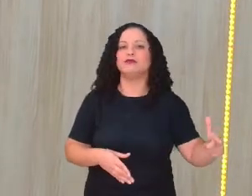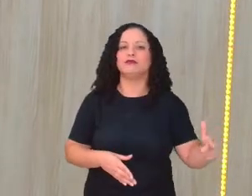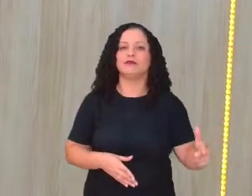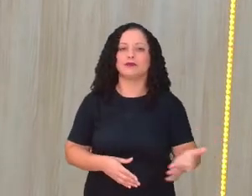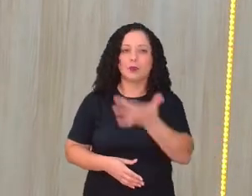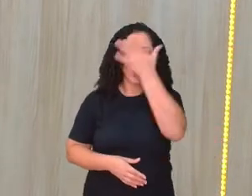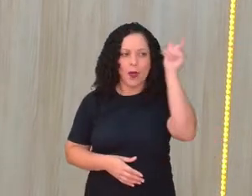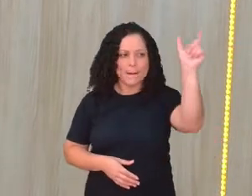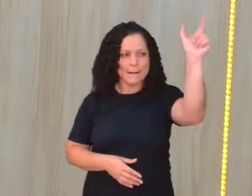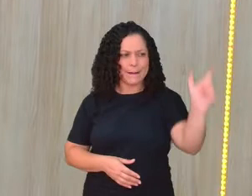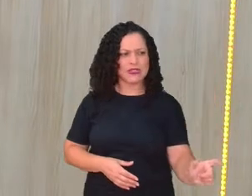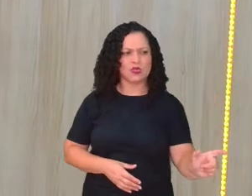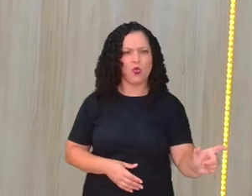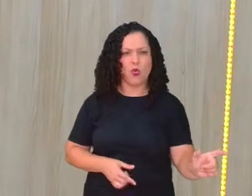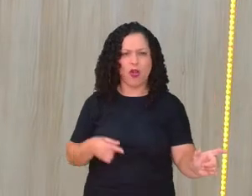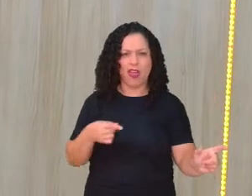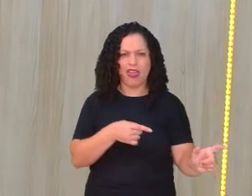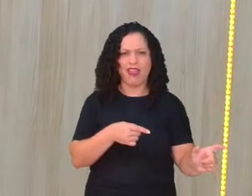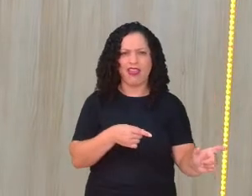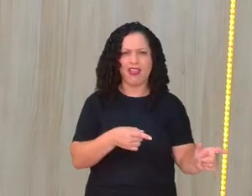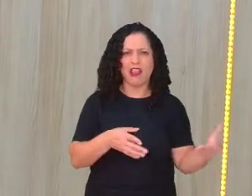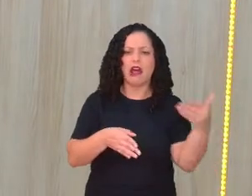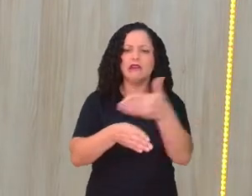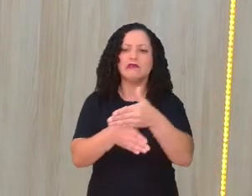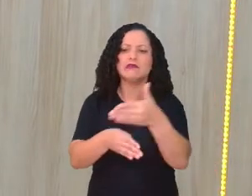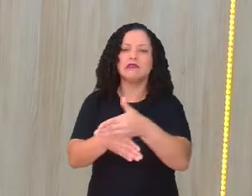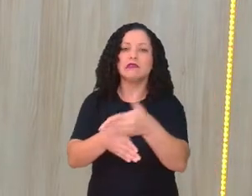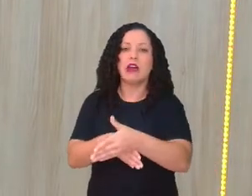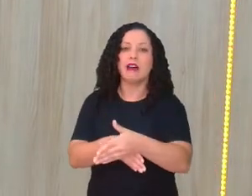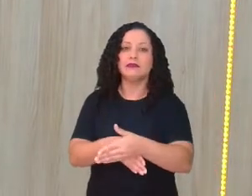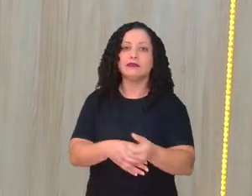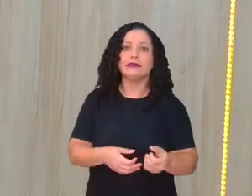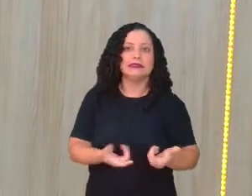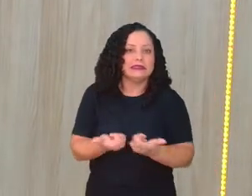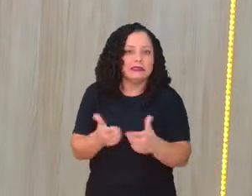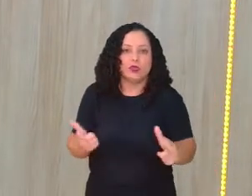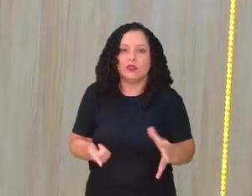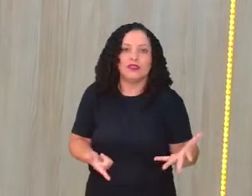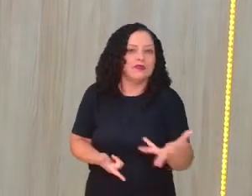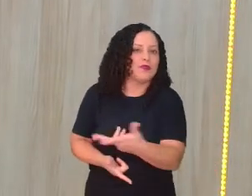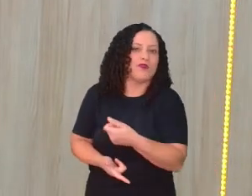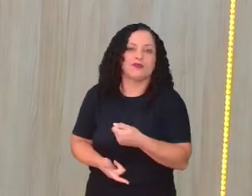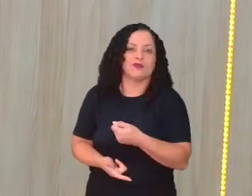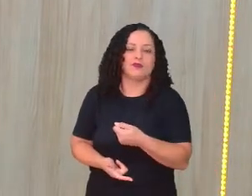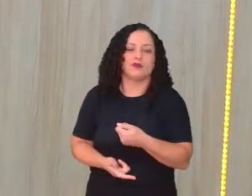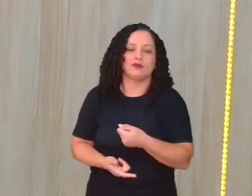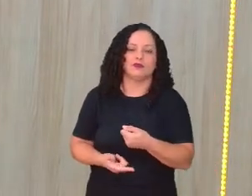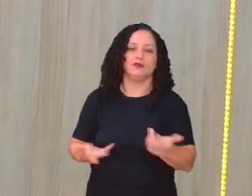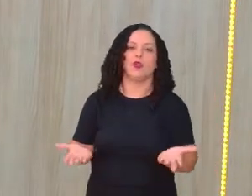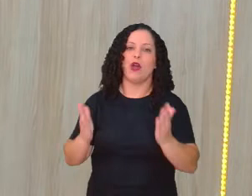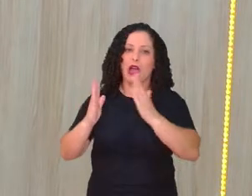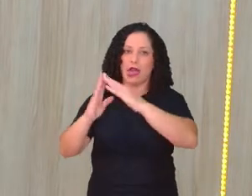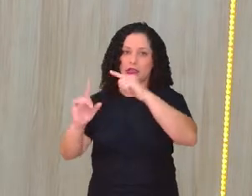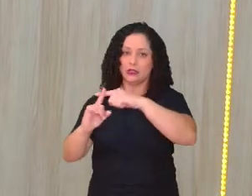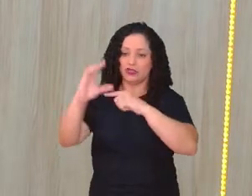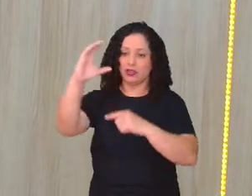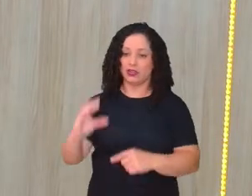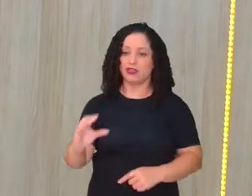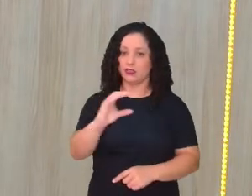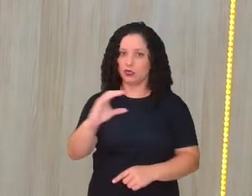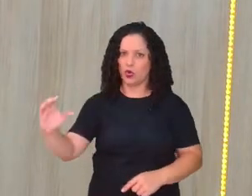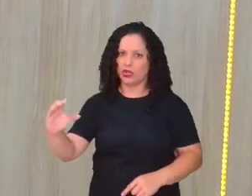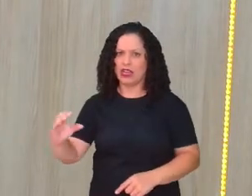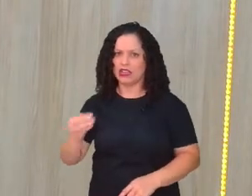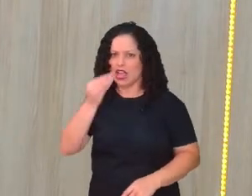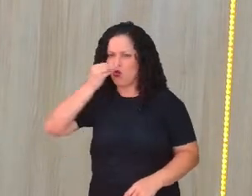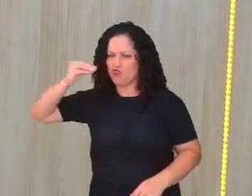que uma pessoa excomungada ela não tem mais o direito à salvação. Em outras palavras, a igreja, quando excomunga Lutero, está dizendo,